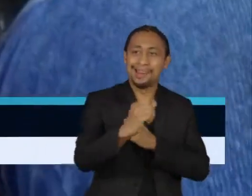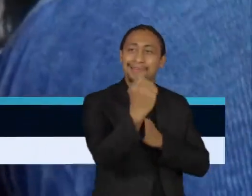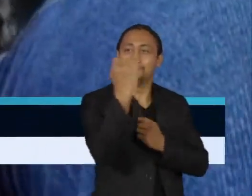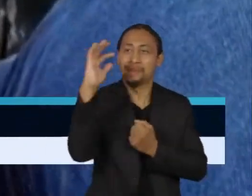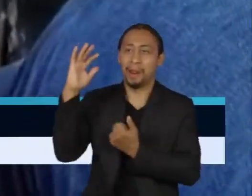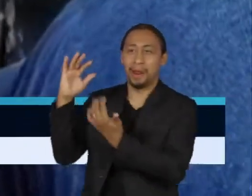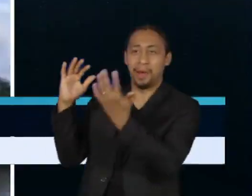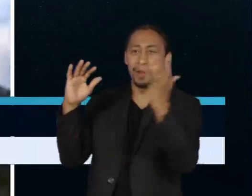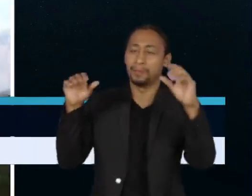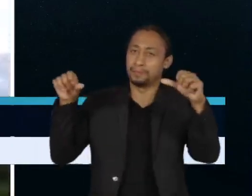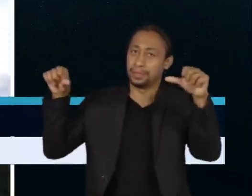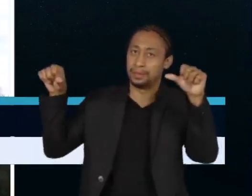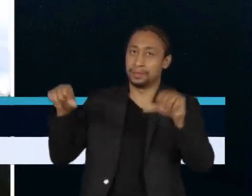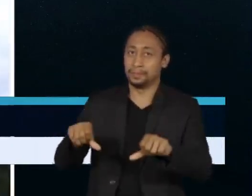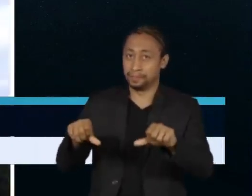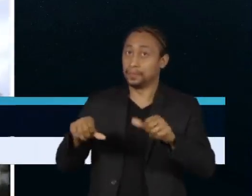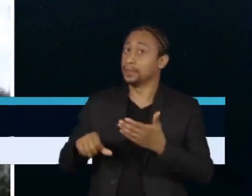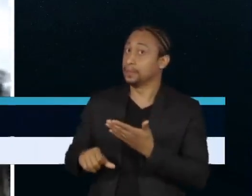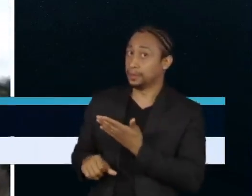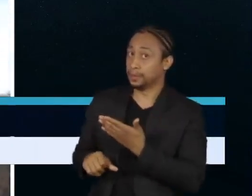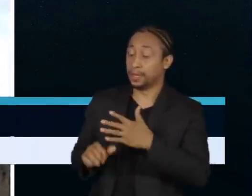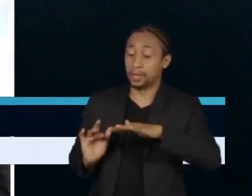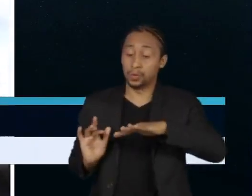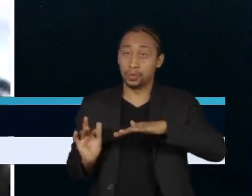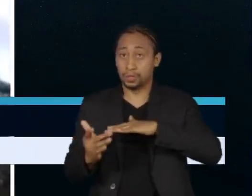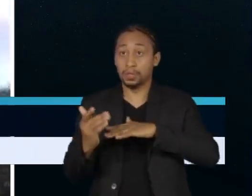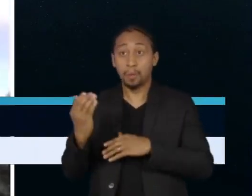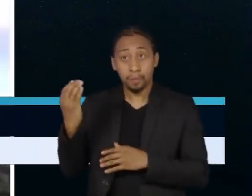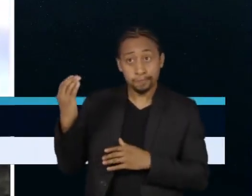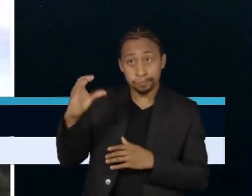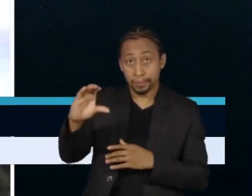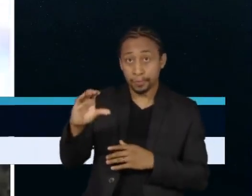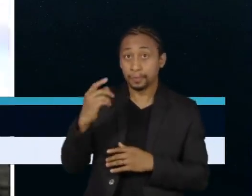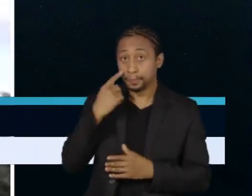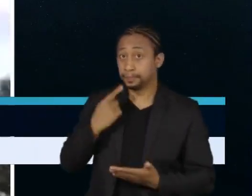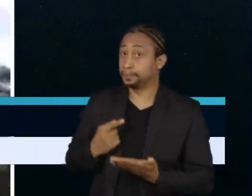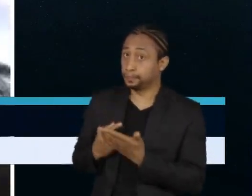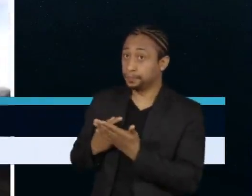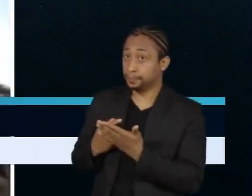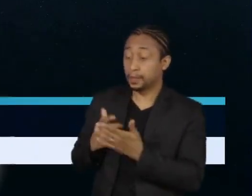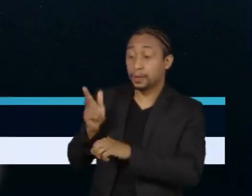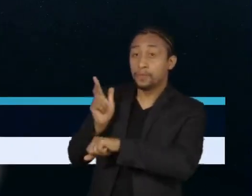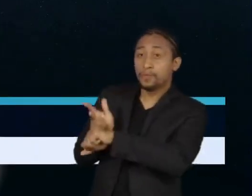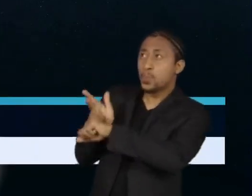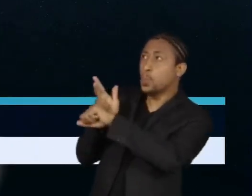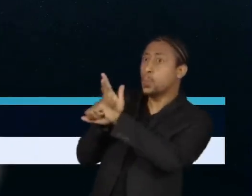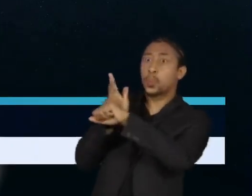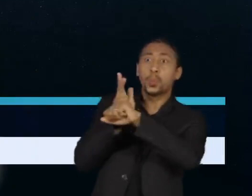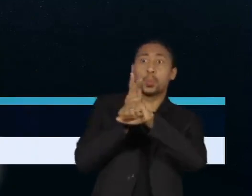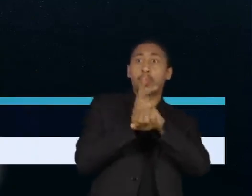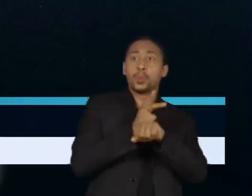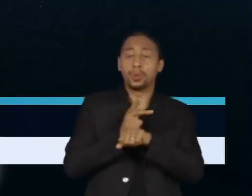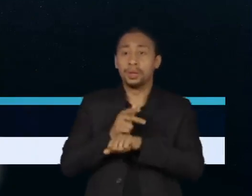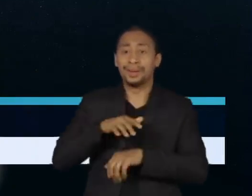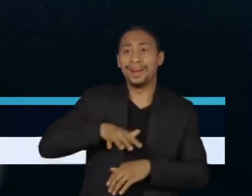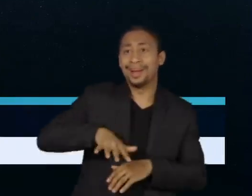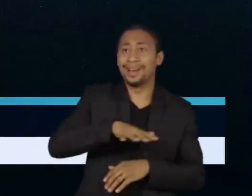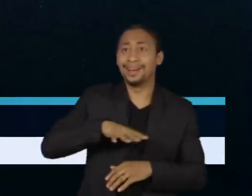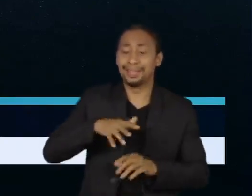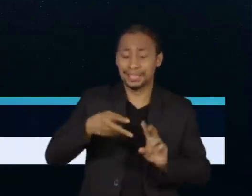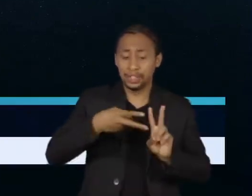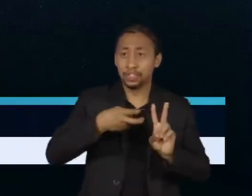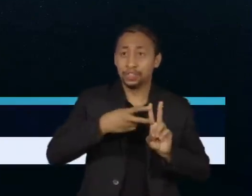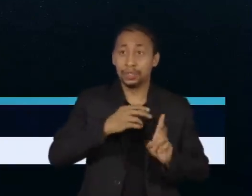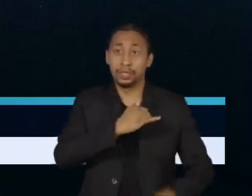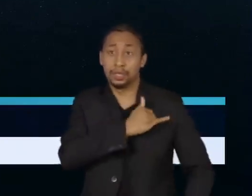Essas imagens, publicadas em redes sociais, teriam sido gravadas em terra indígena Yanomami e mostram uma intensa atividade